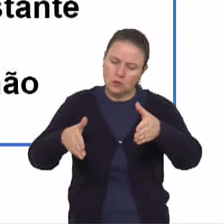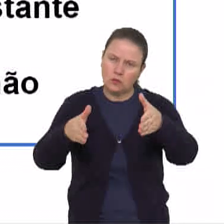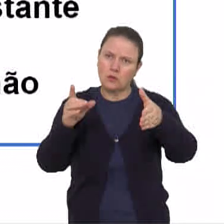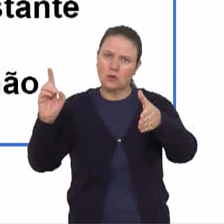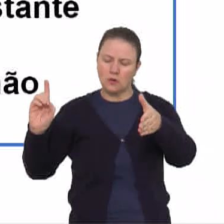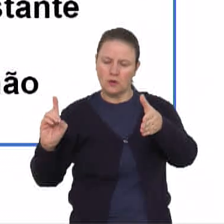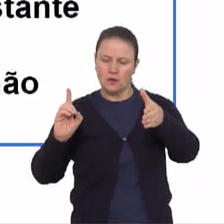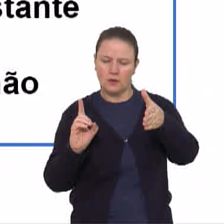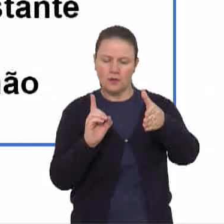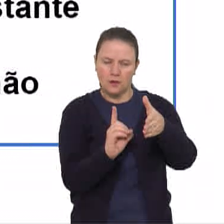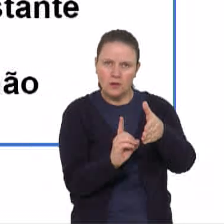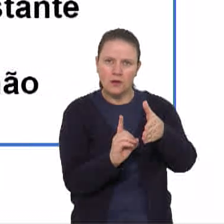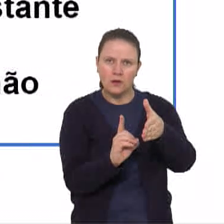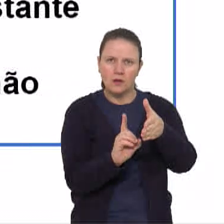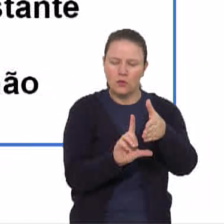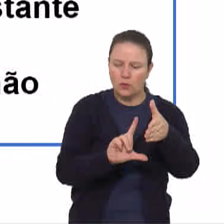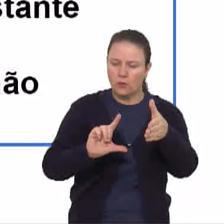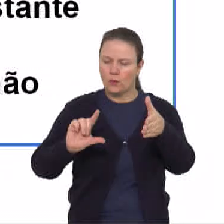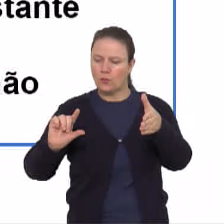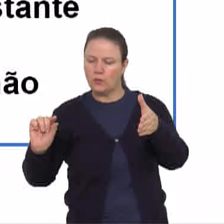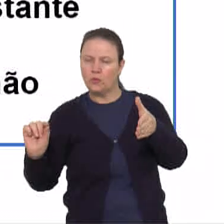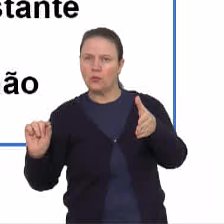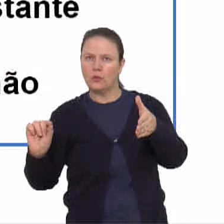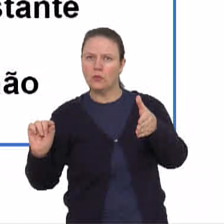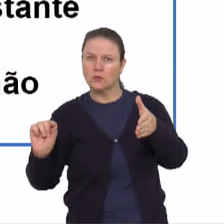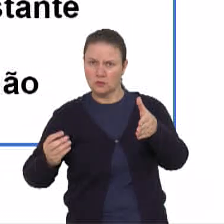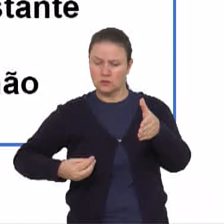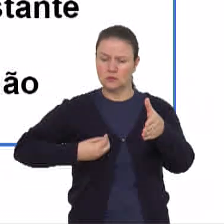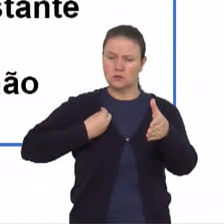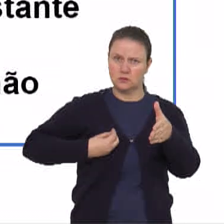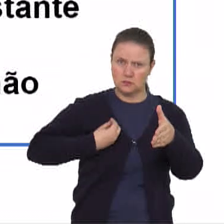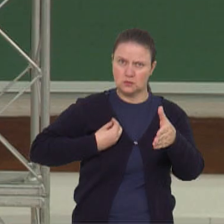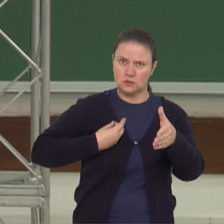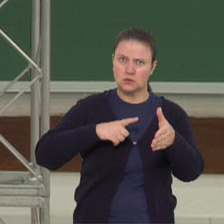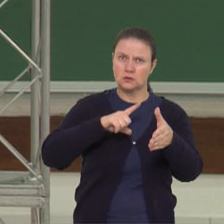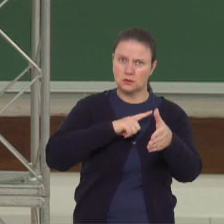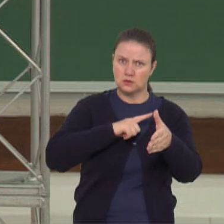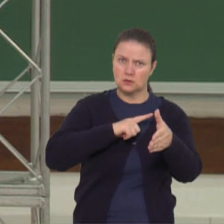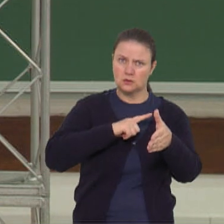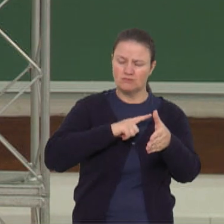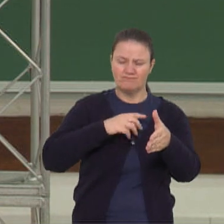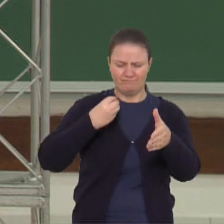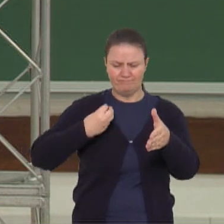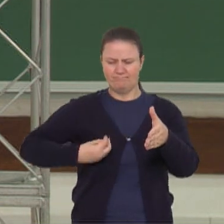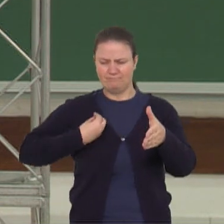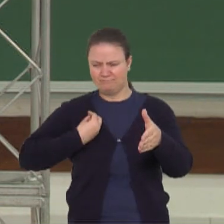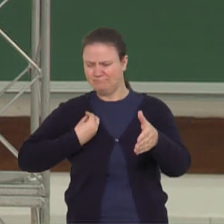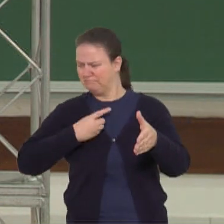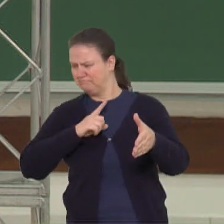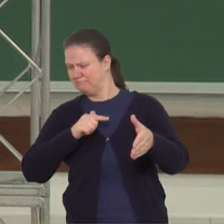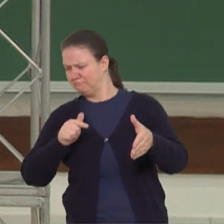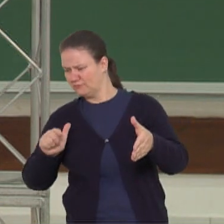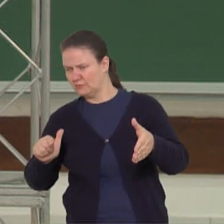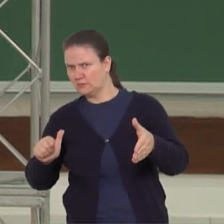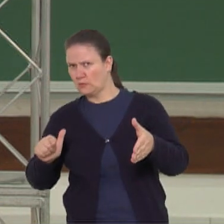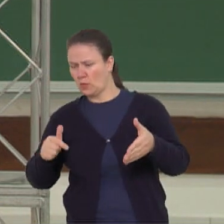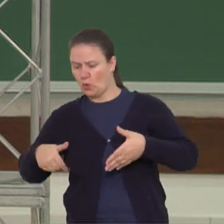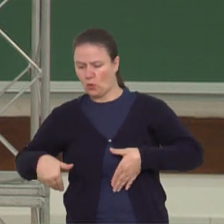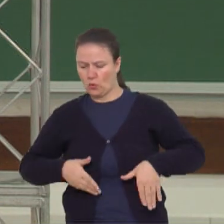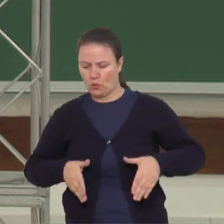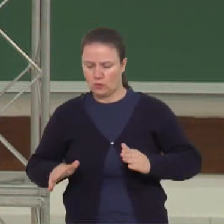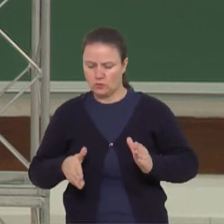não entramos, somos e não somos. Olha que interessante esta frase. No mesmo